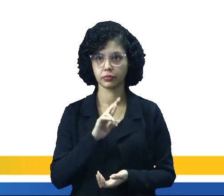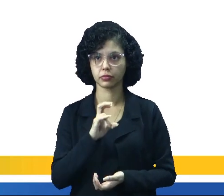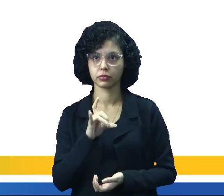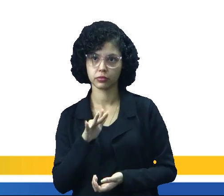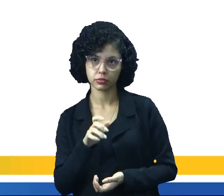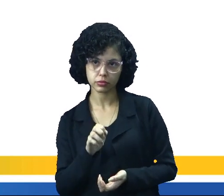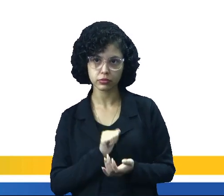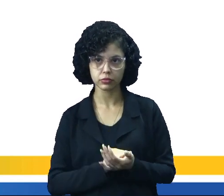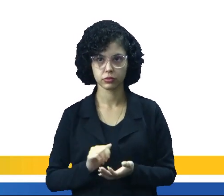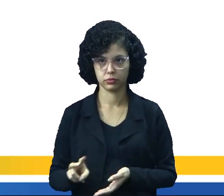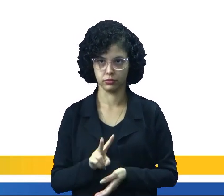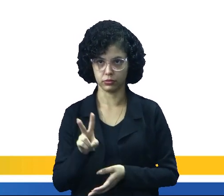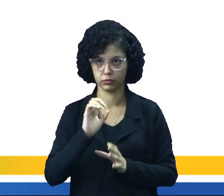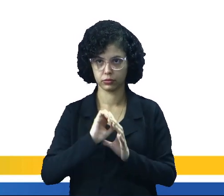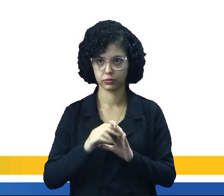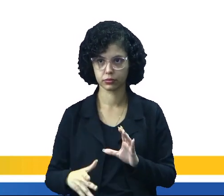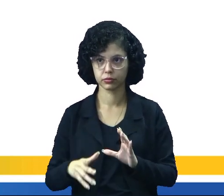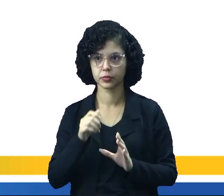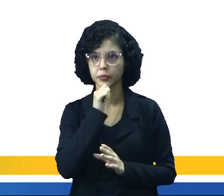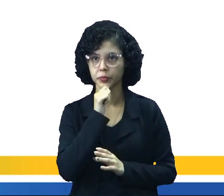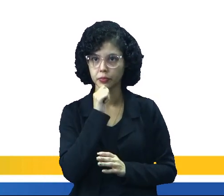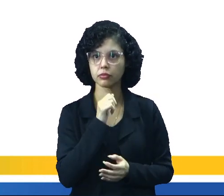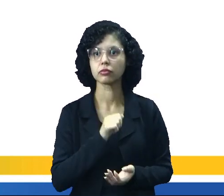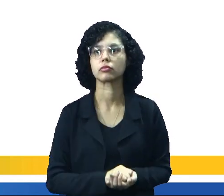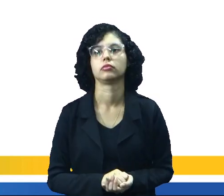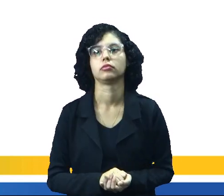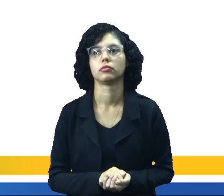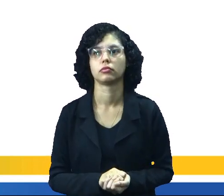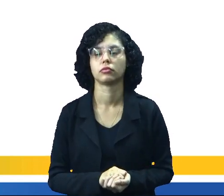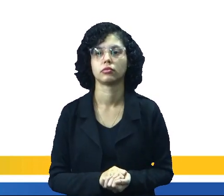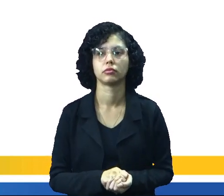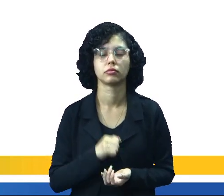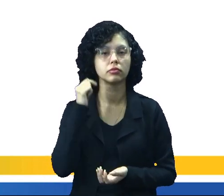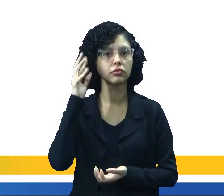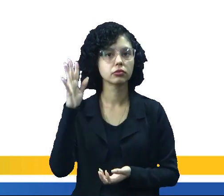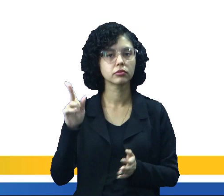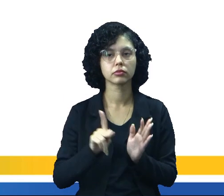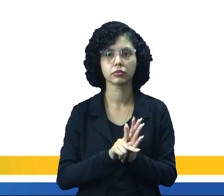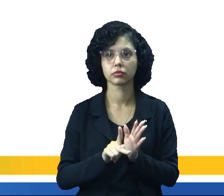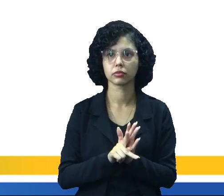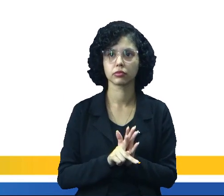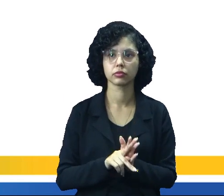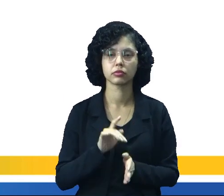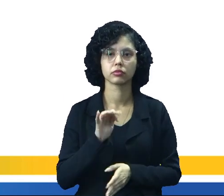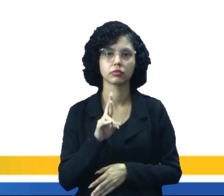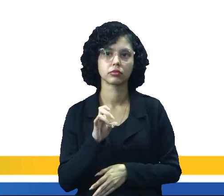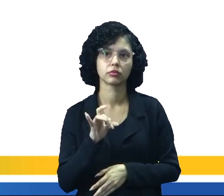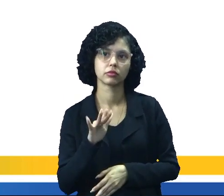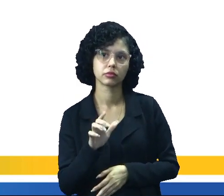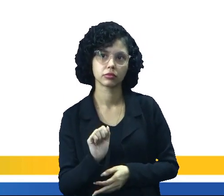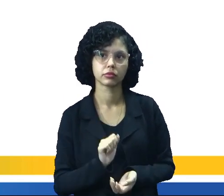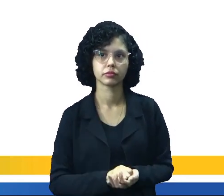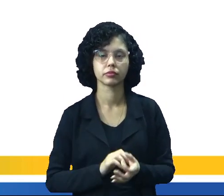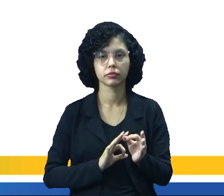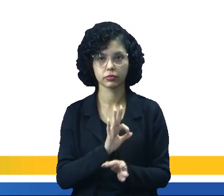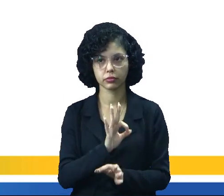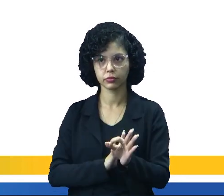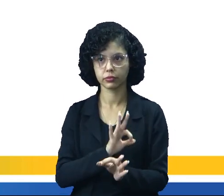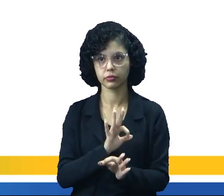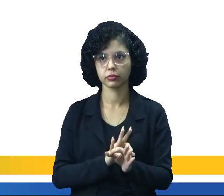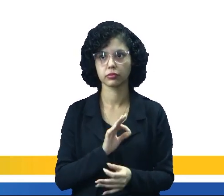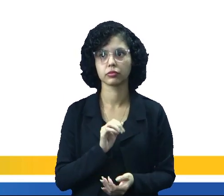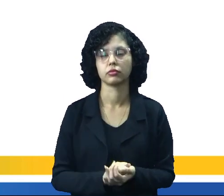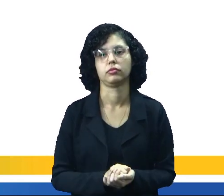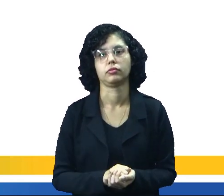São características, a valorização de reflexão intelectual, organização e uso